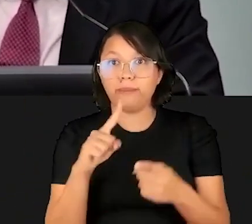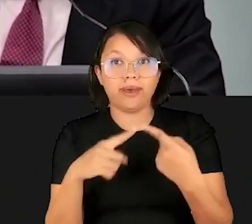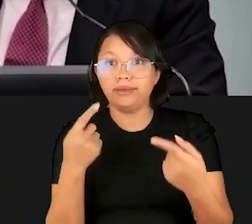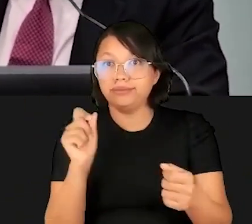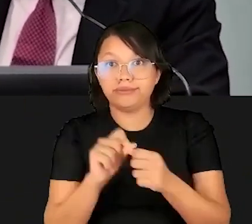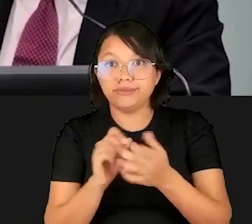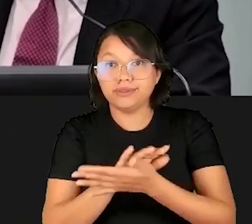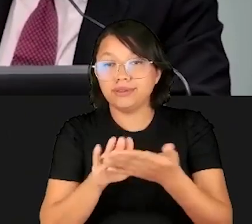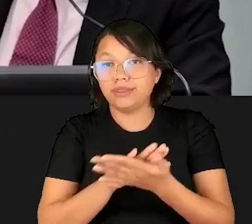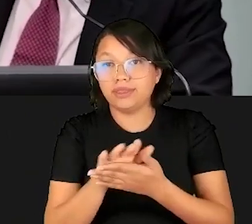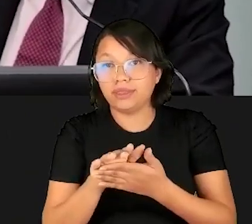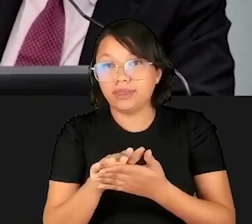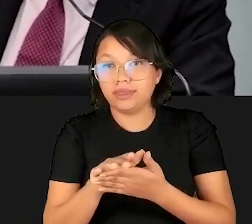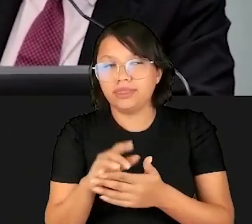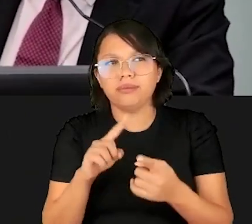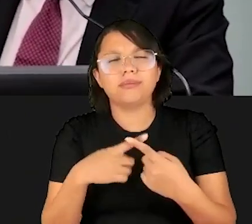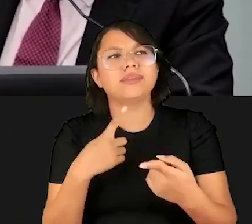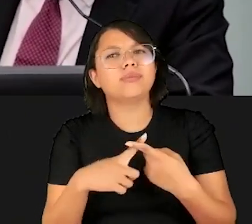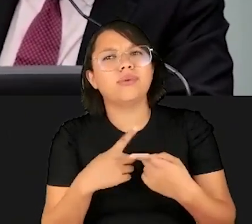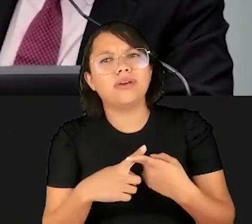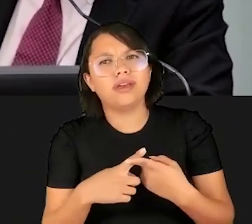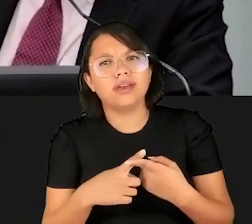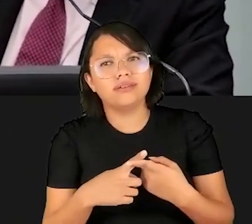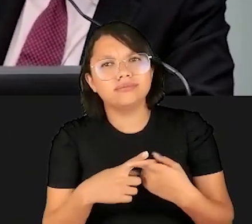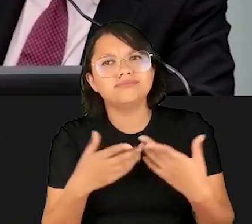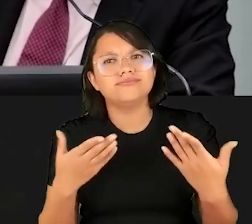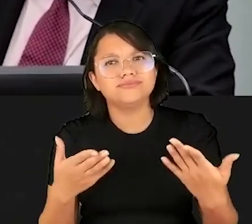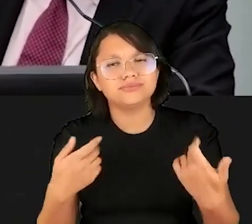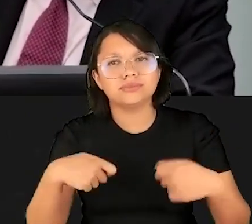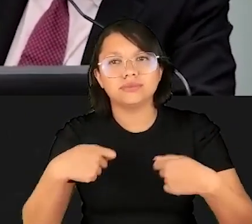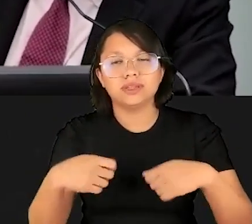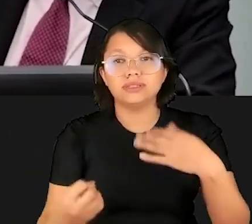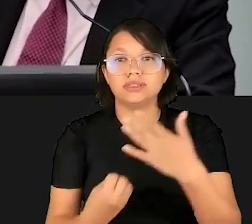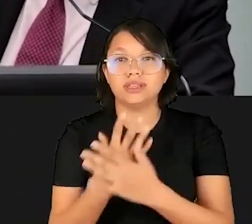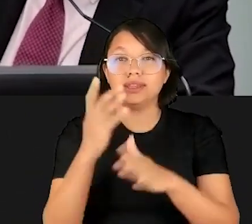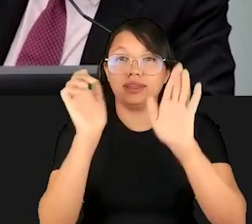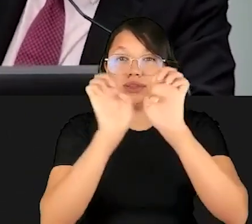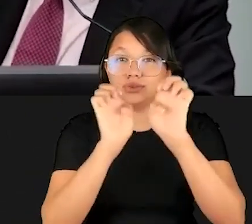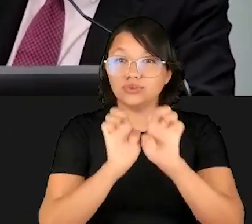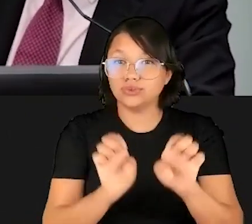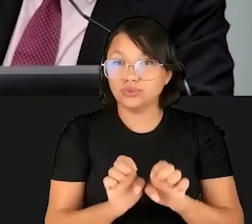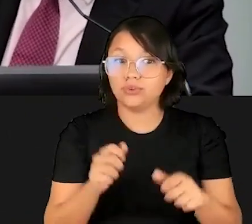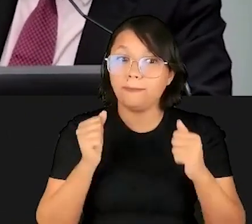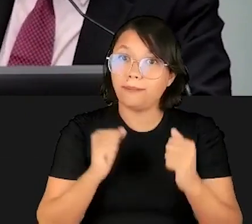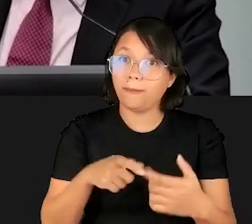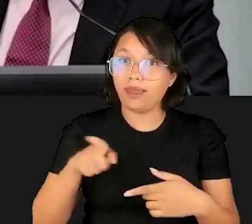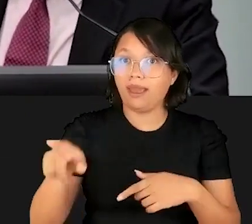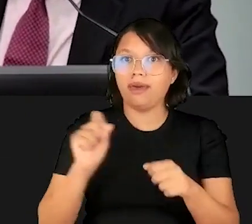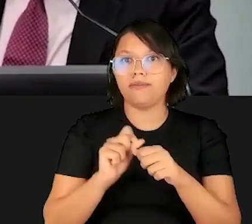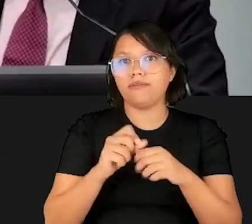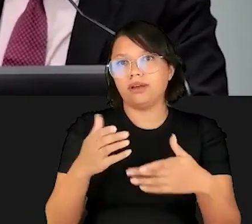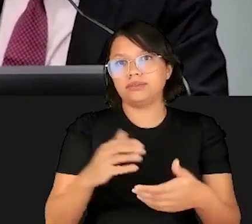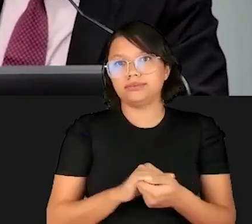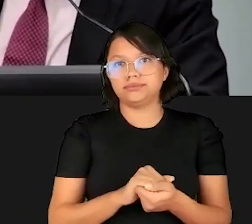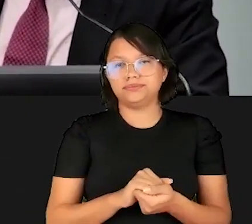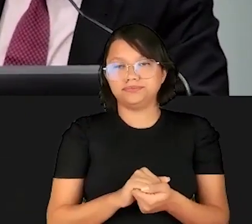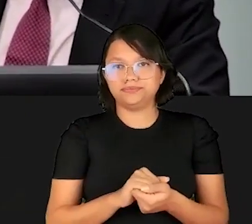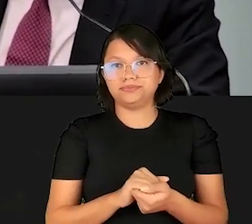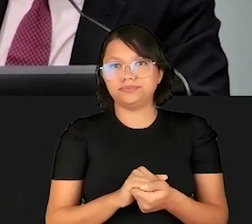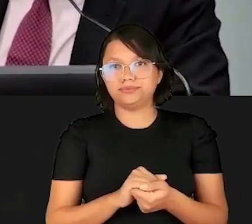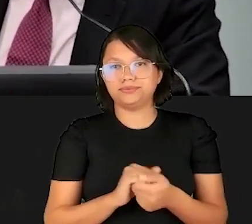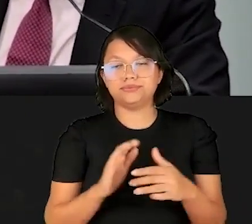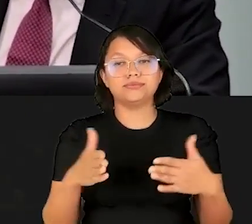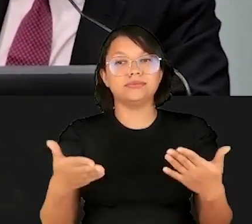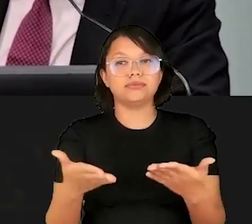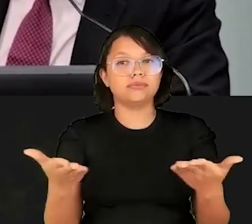sendo cumprida? Não é por má vontade do prestador. É que tem que se criar a infraestrutura que permita que ela seja cumprida, né? Então,